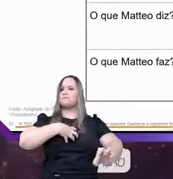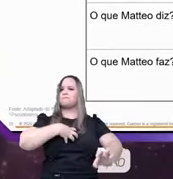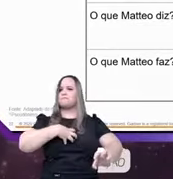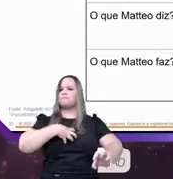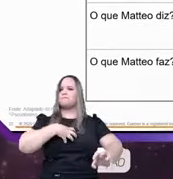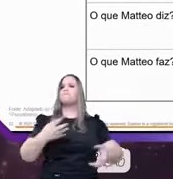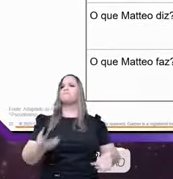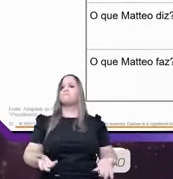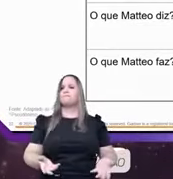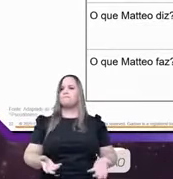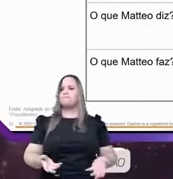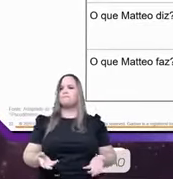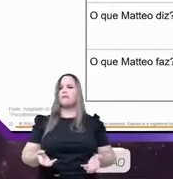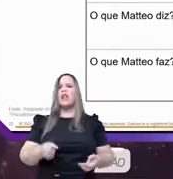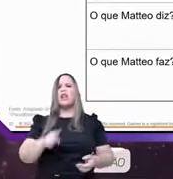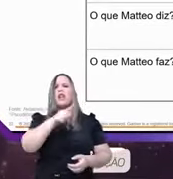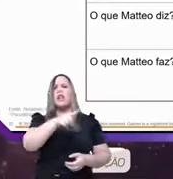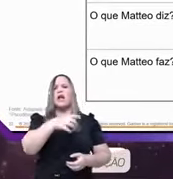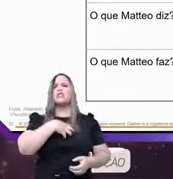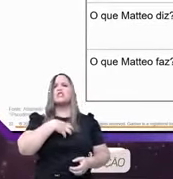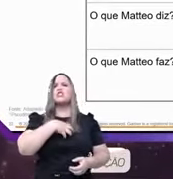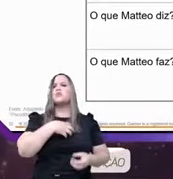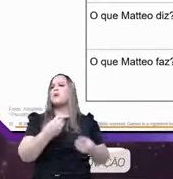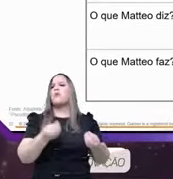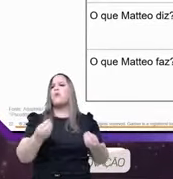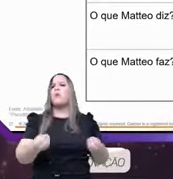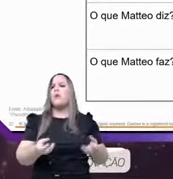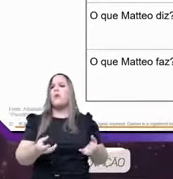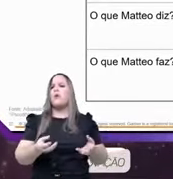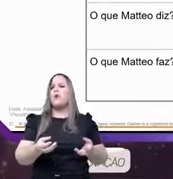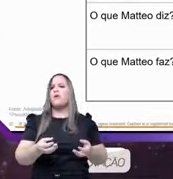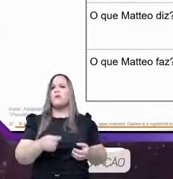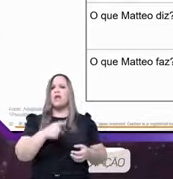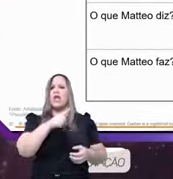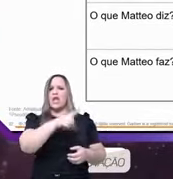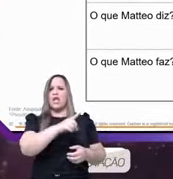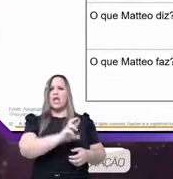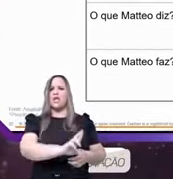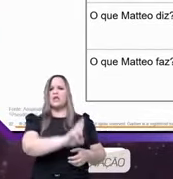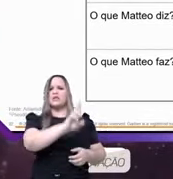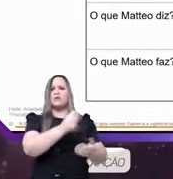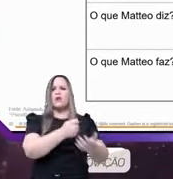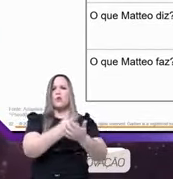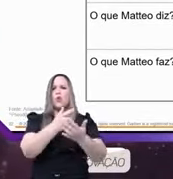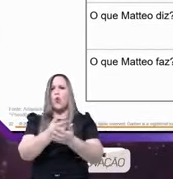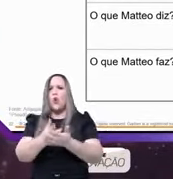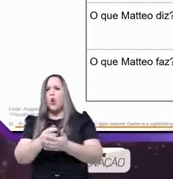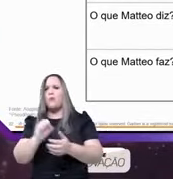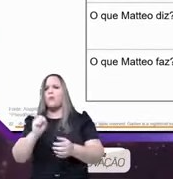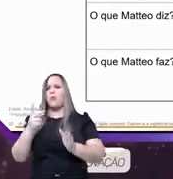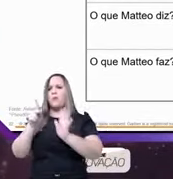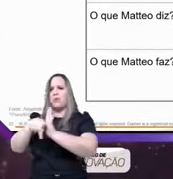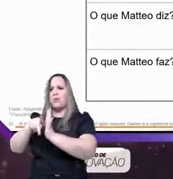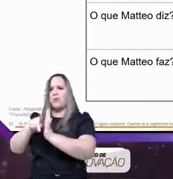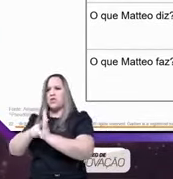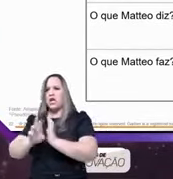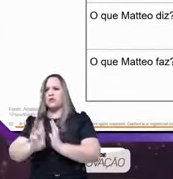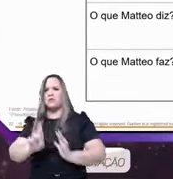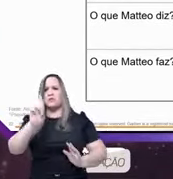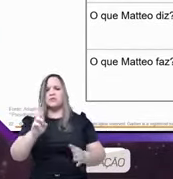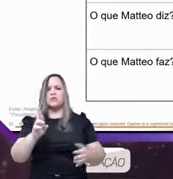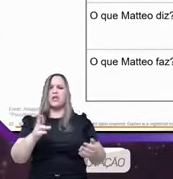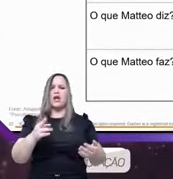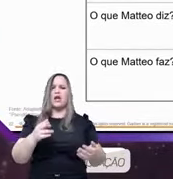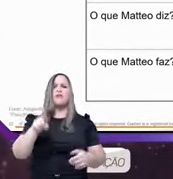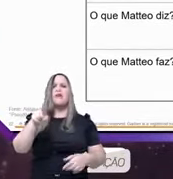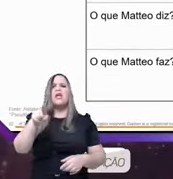Como é que você sabe que a outra pessoa está sentindo? Como é que você sabe que o gerente de compra está sentindo? Que o gerente de projeto, que o auxiliar administrativo está sentindo? Então,